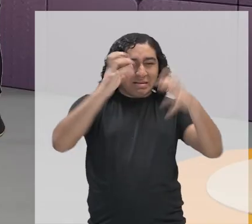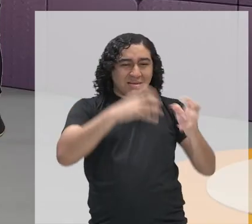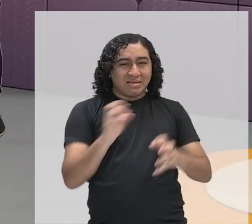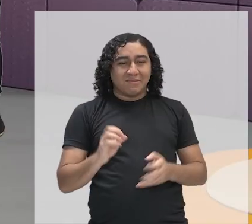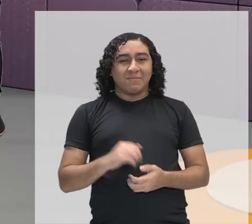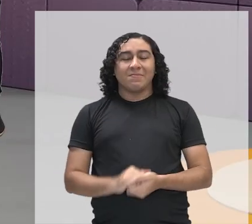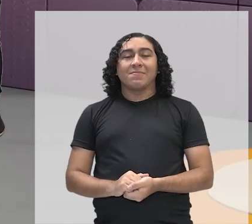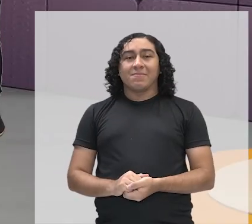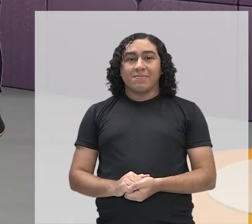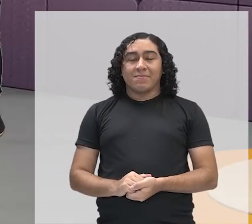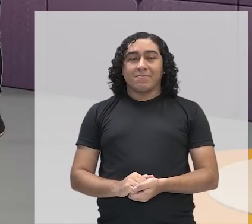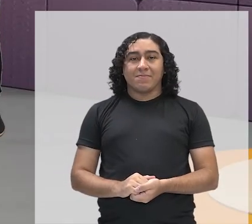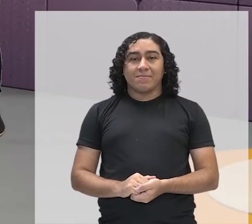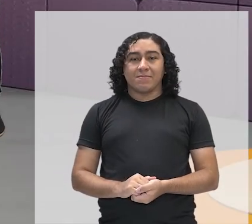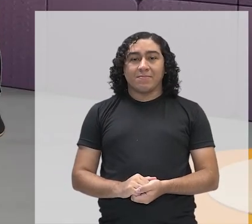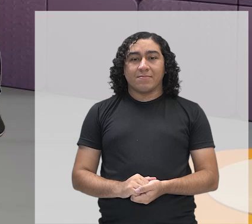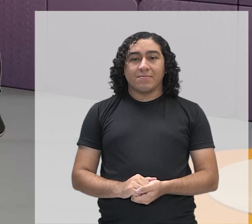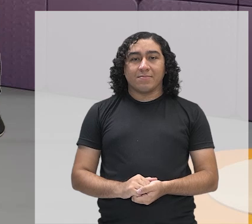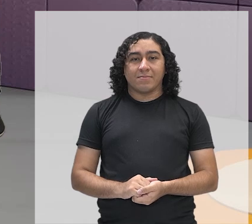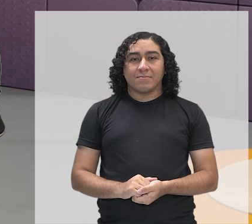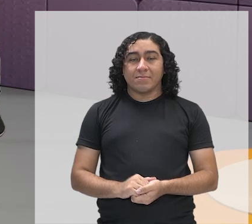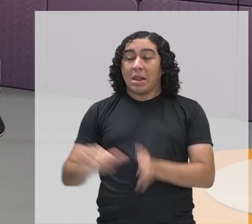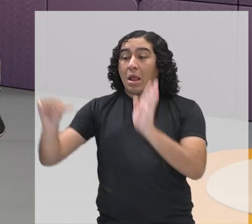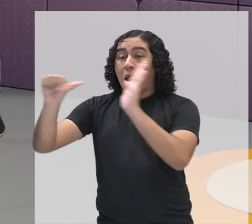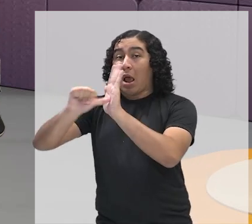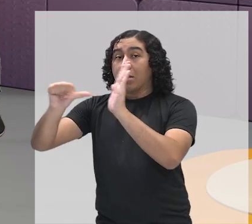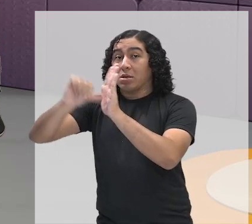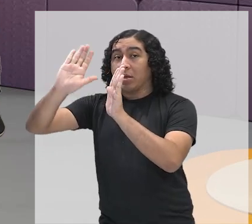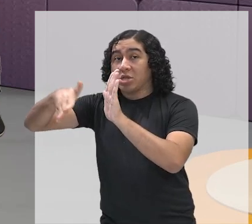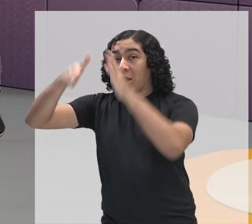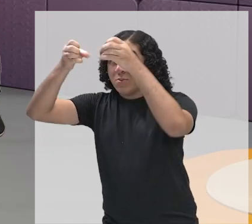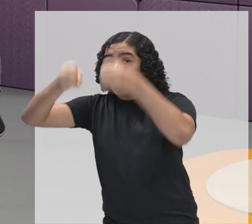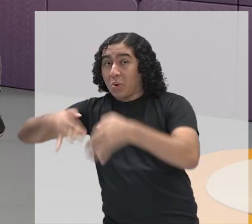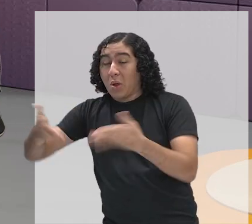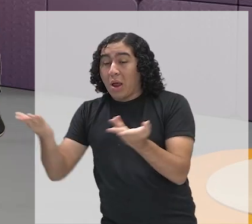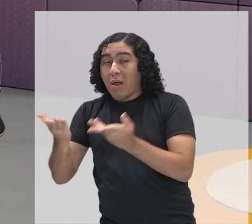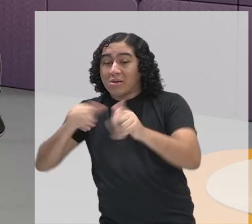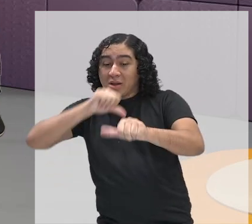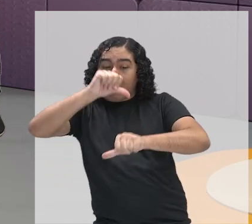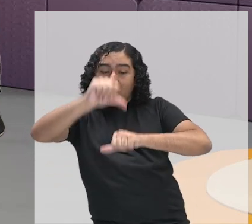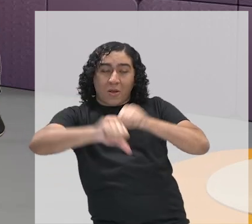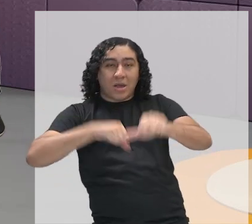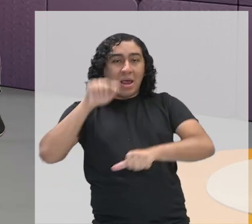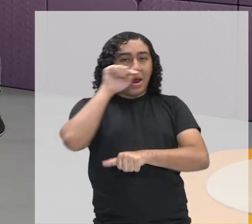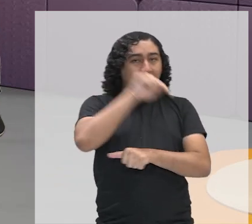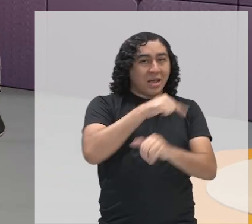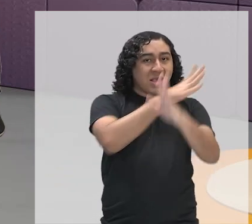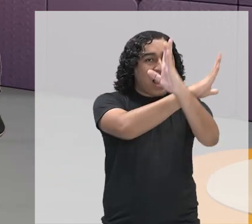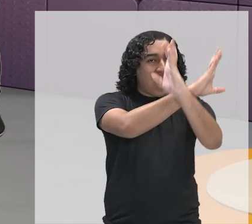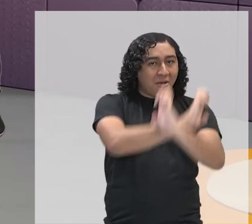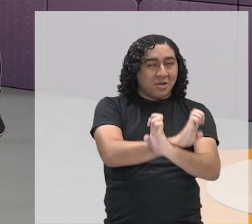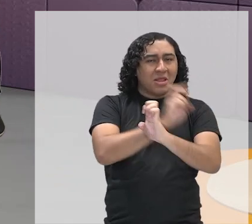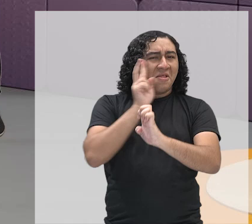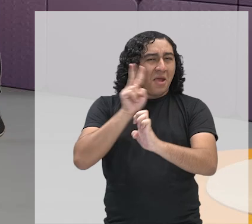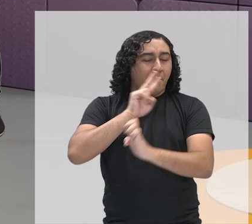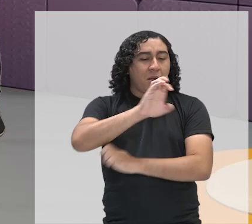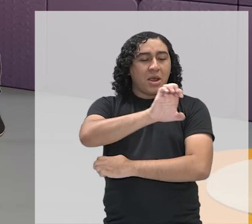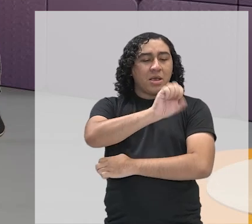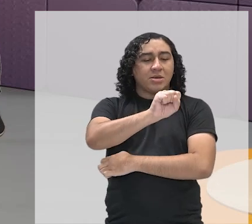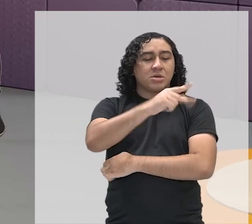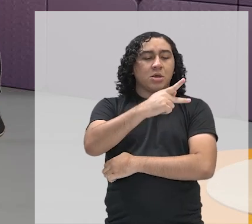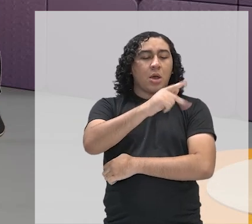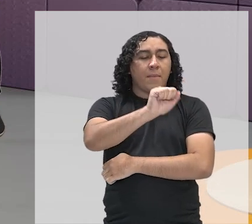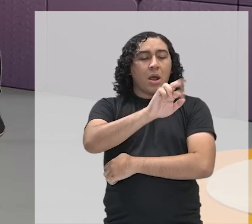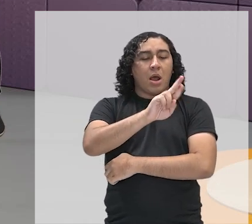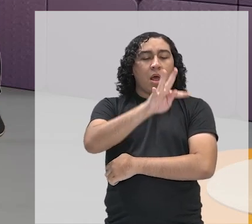então, agora falar sobre uma outra cidade, que é, então, Esparta, meus caros. Espartas, que eu já falei para vocês, olha aqui